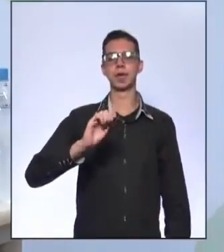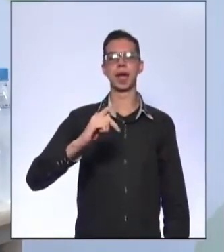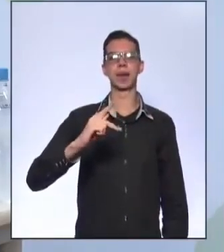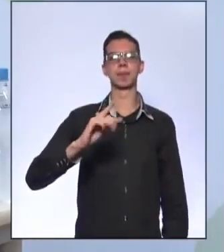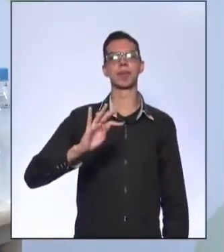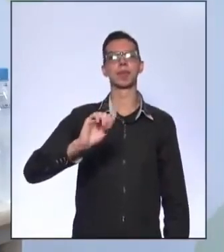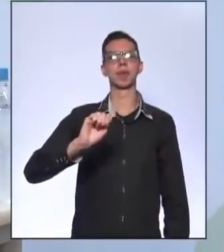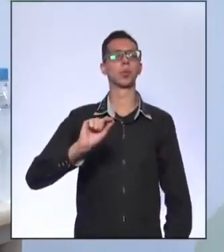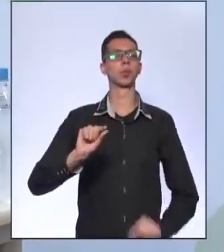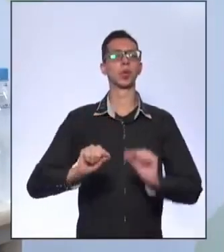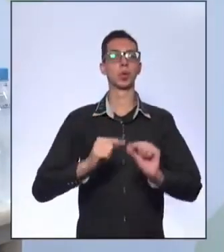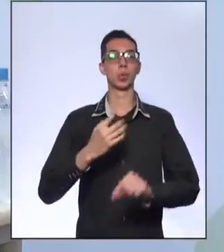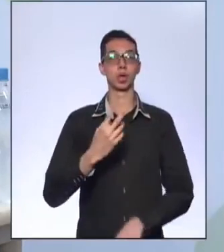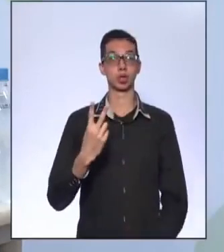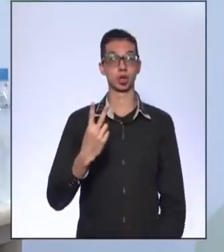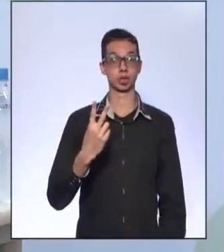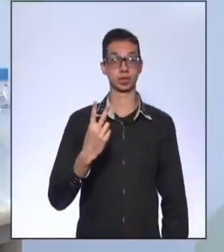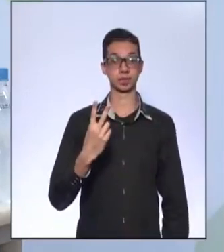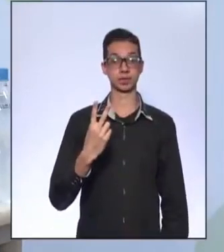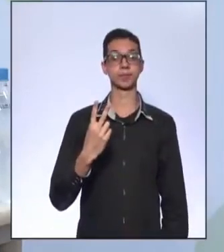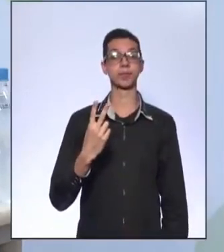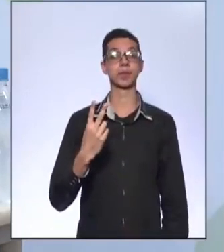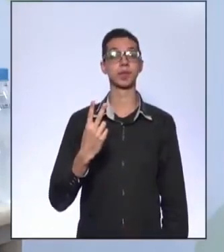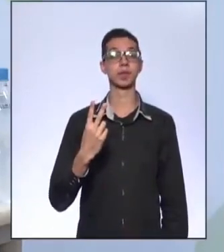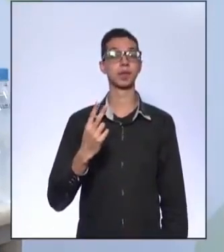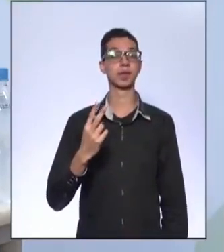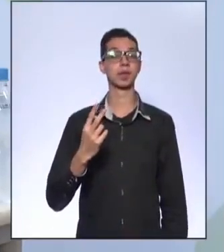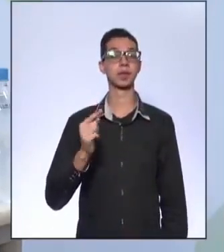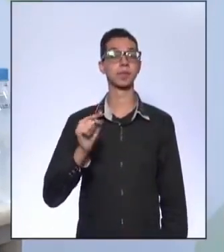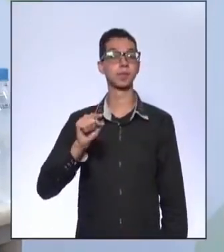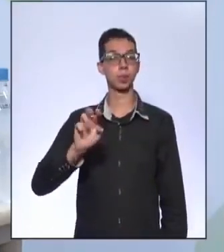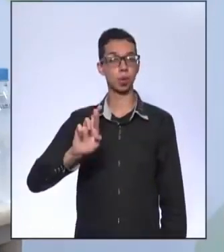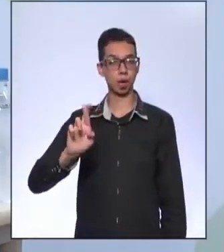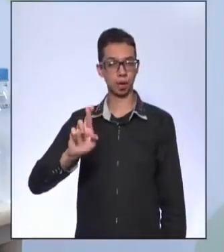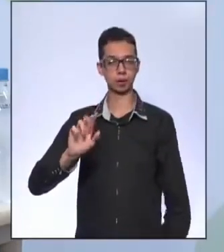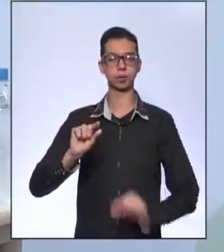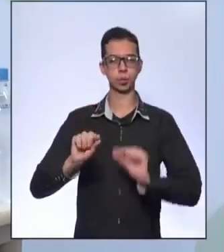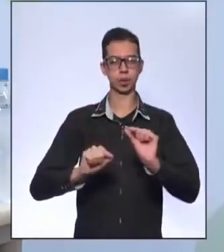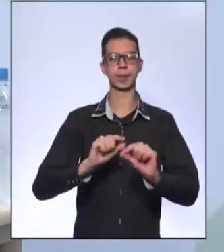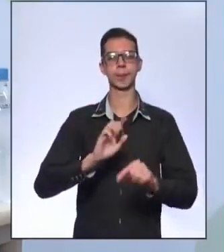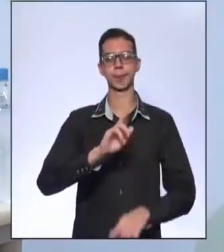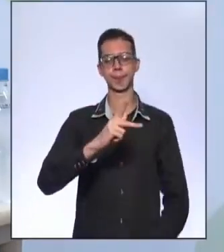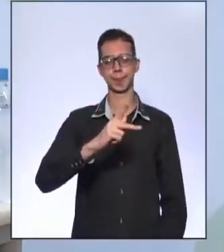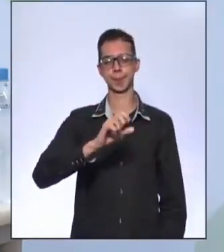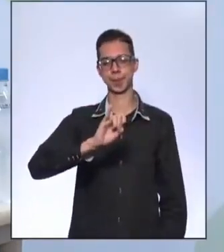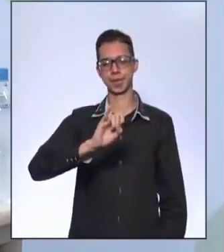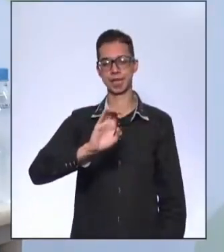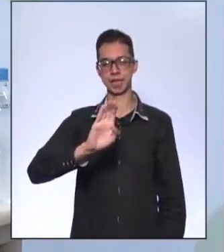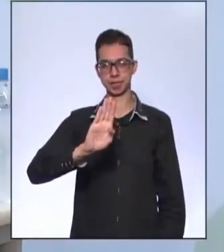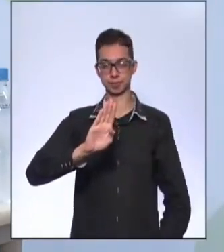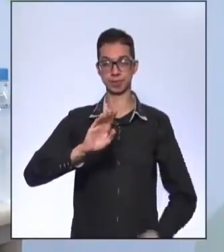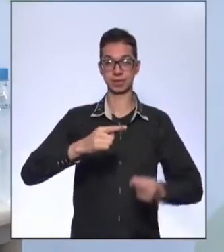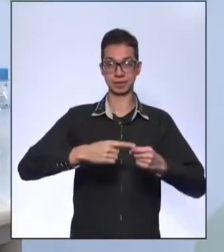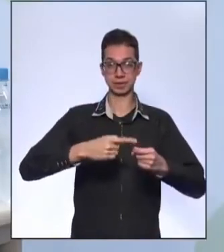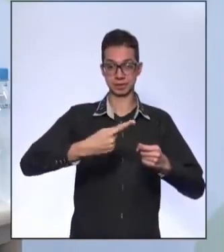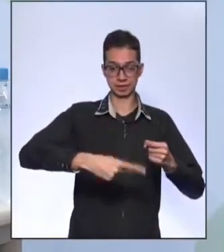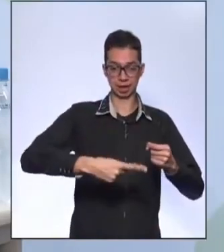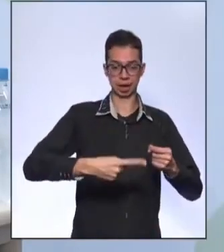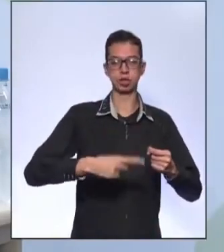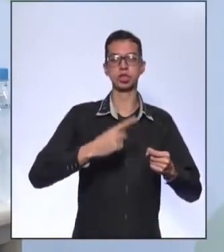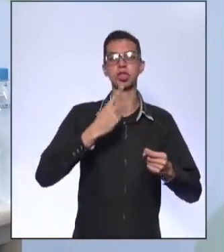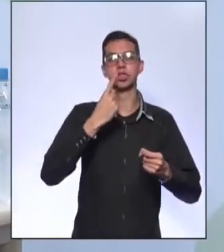42 mil reais na que a renda e que seria uma renda dividida entre o PIB da cidade com total da população